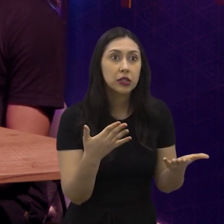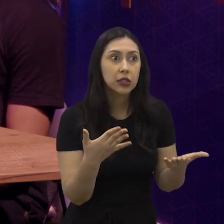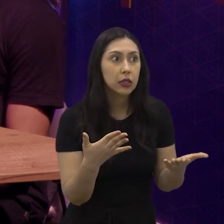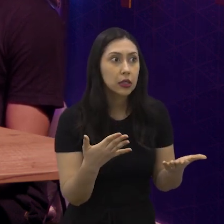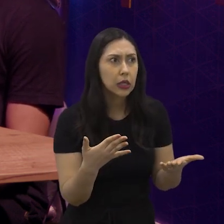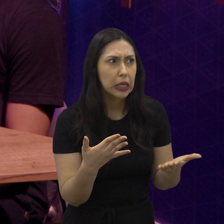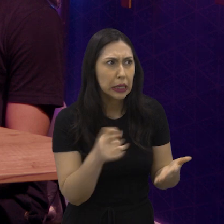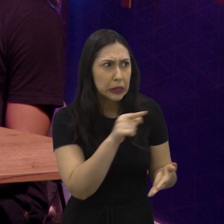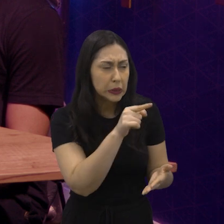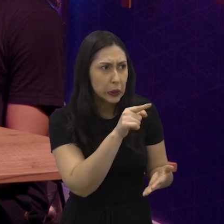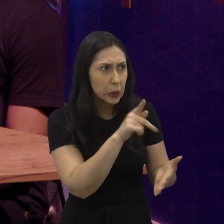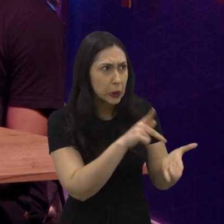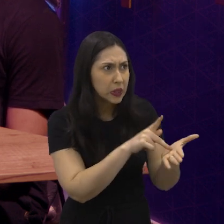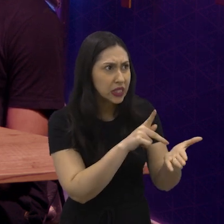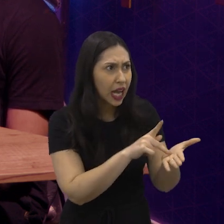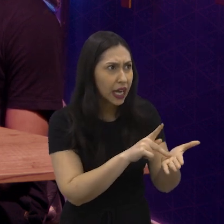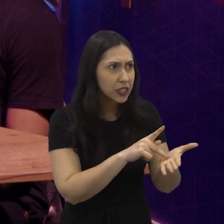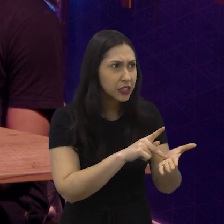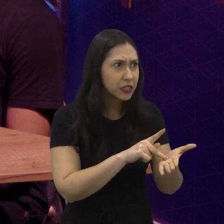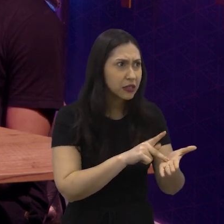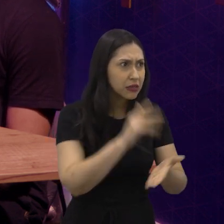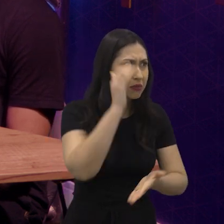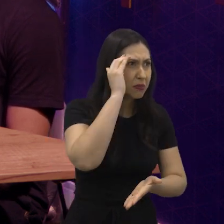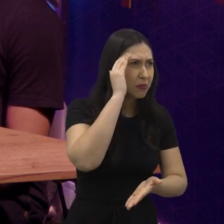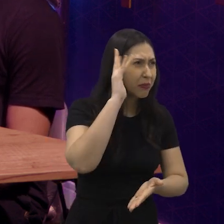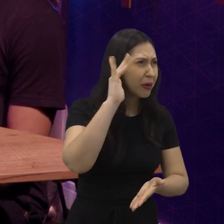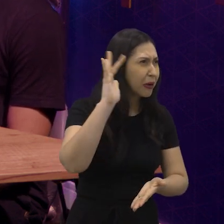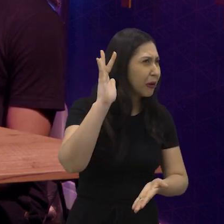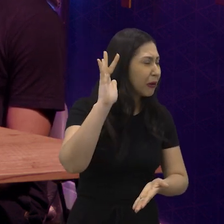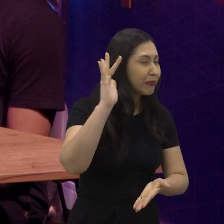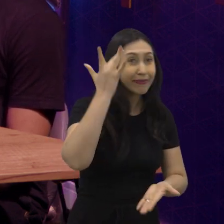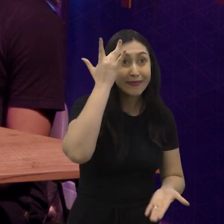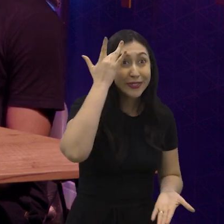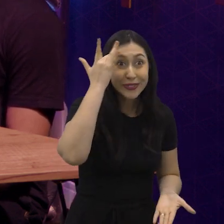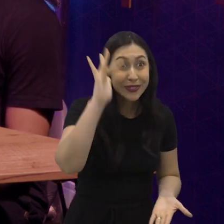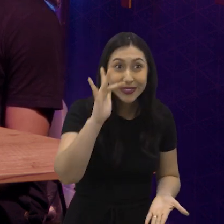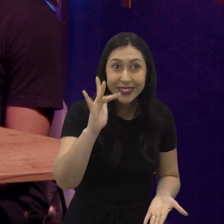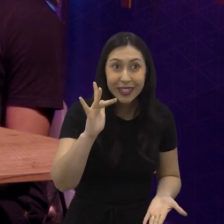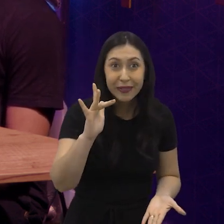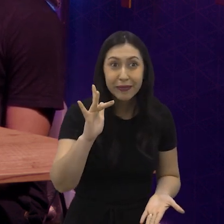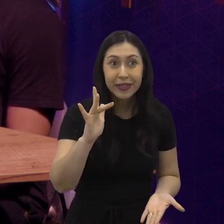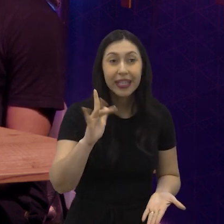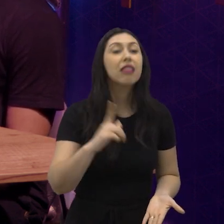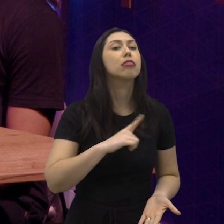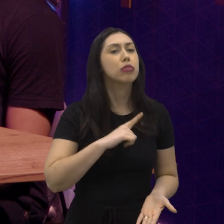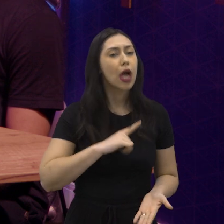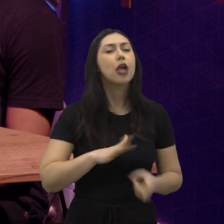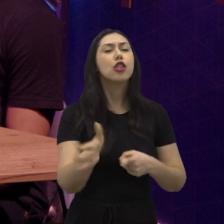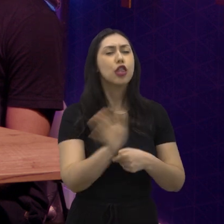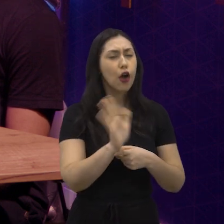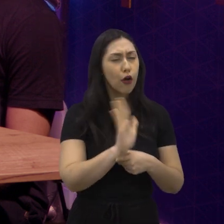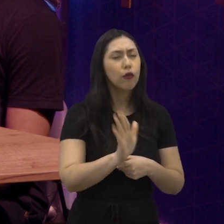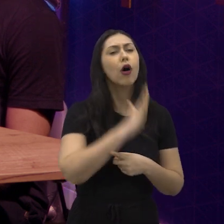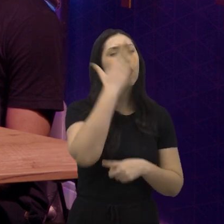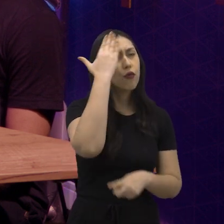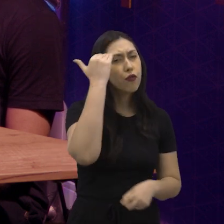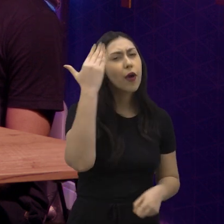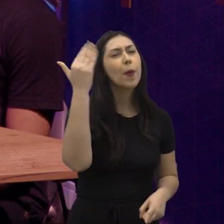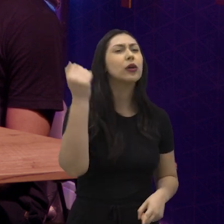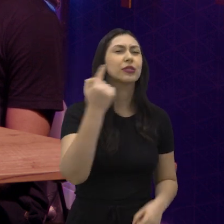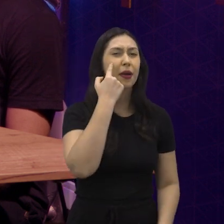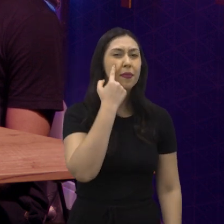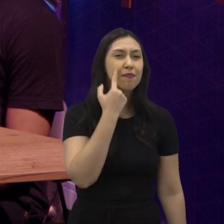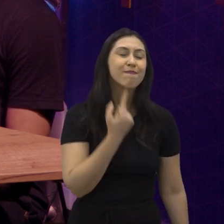coisas a gente não sabe se é real ou se tá tudo na cabeça do personagem. E a gente tem clássicos, né? Eu acho que já